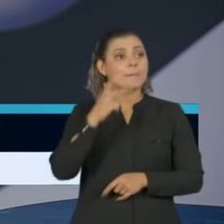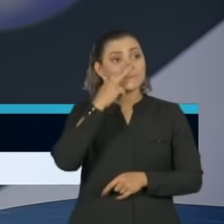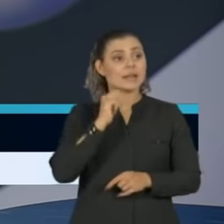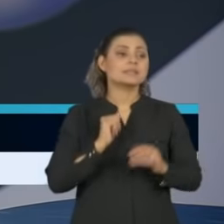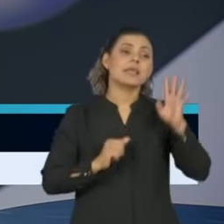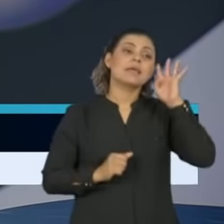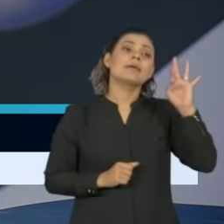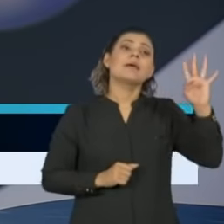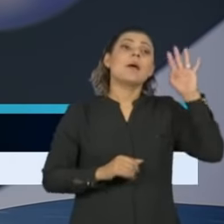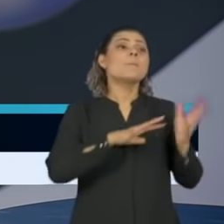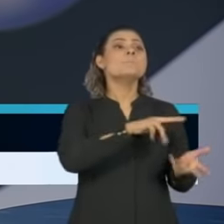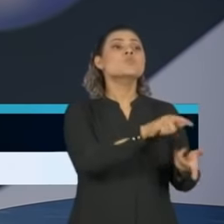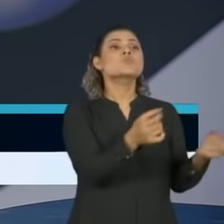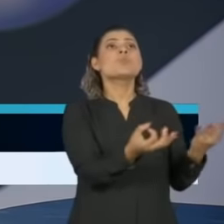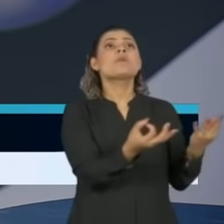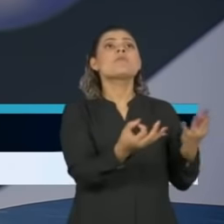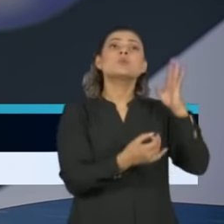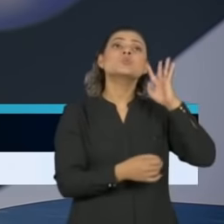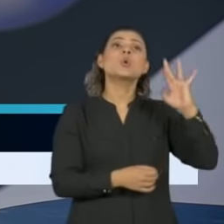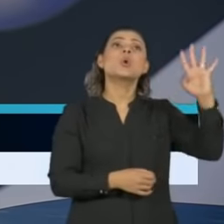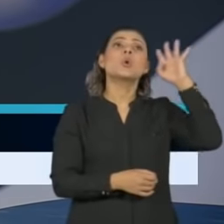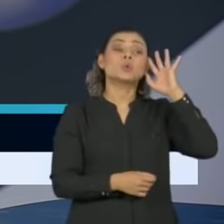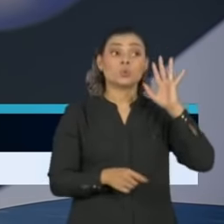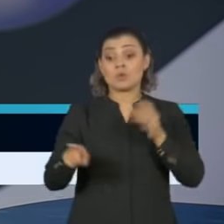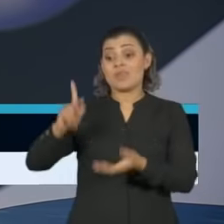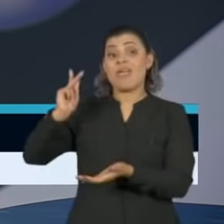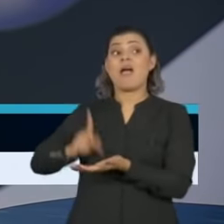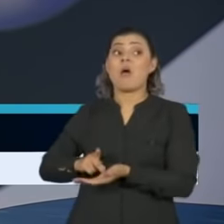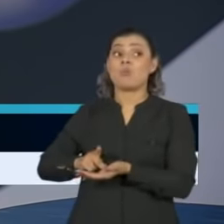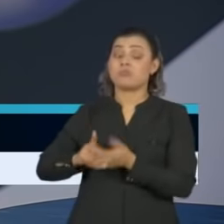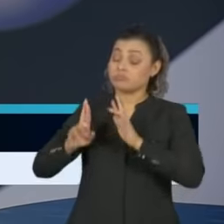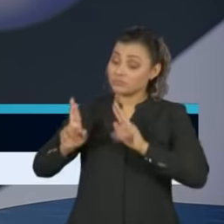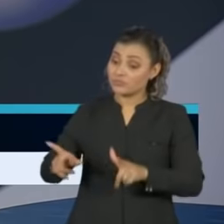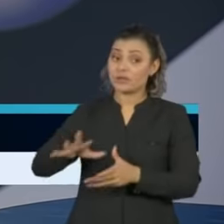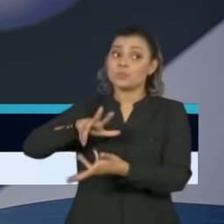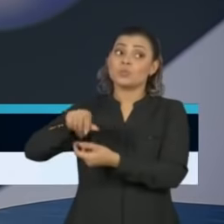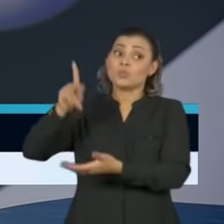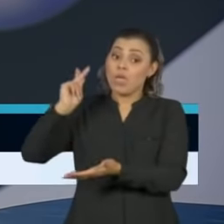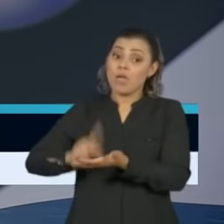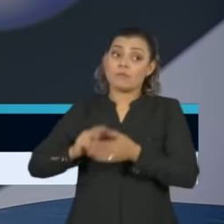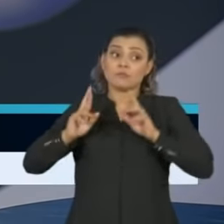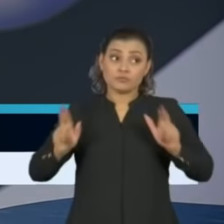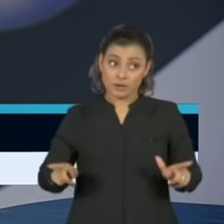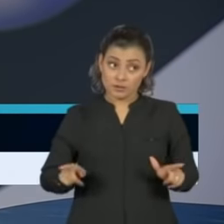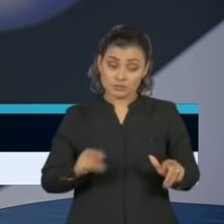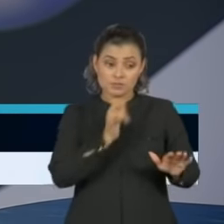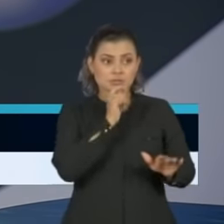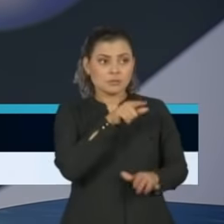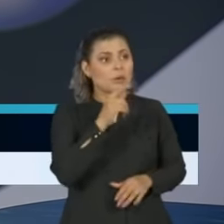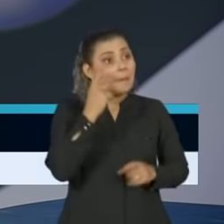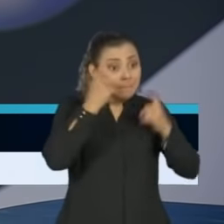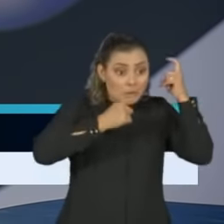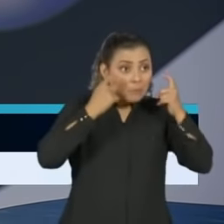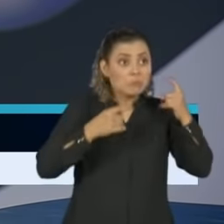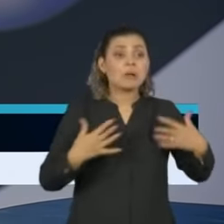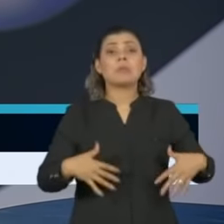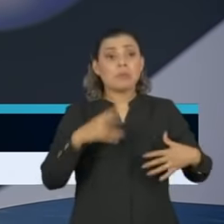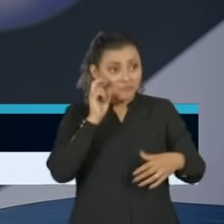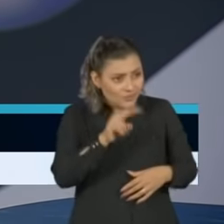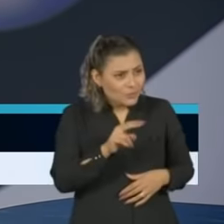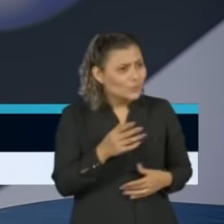ideal. Numa realidade onde você tem que estar preocupado com o ideal, a gente tem que ficar preocupado, sim, com o que a gente viu